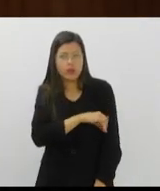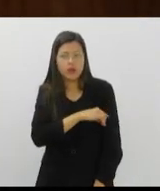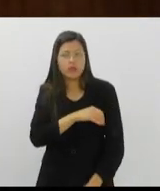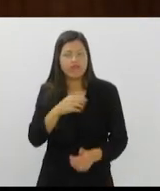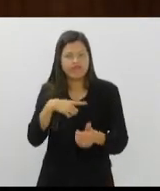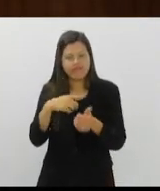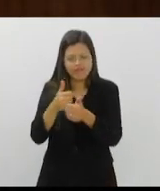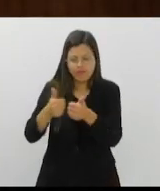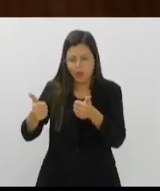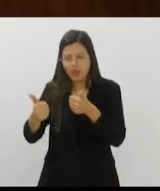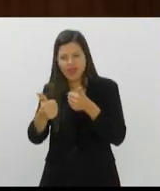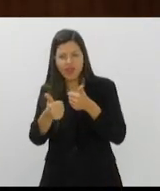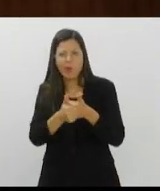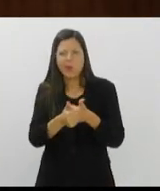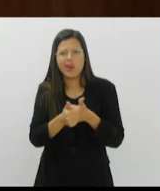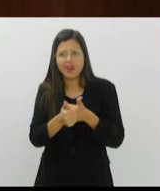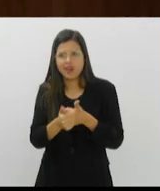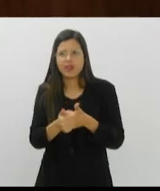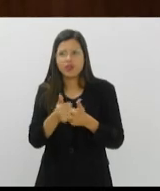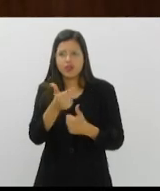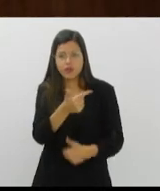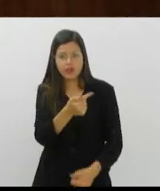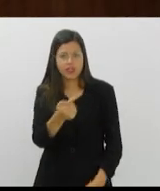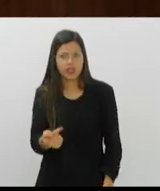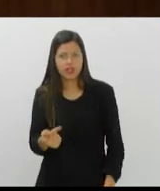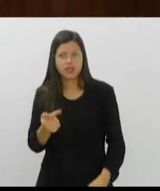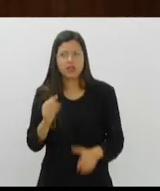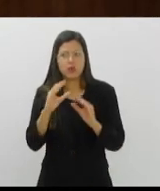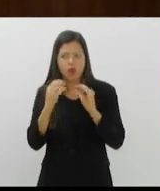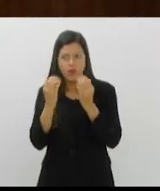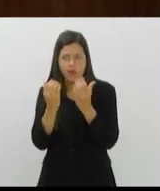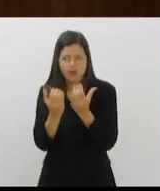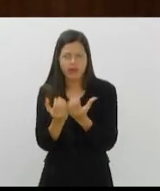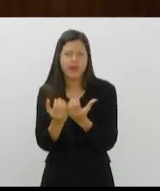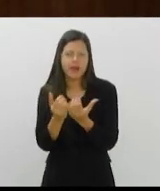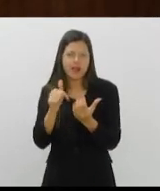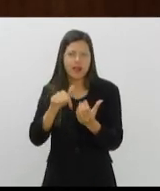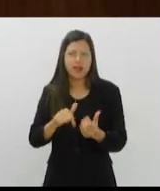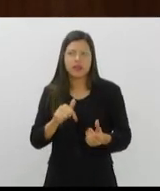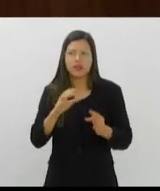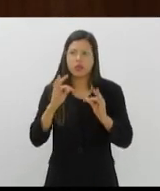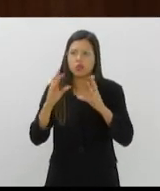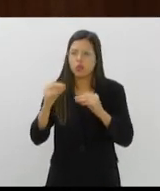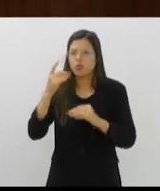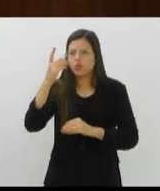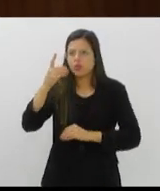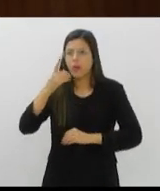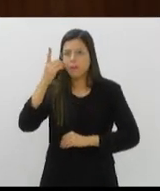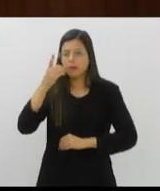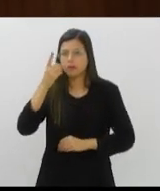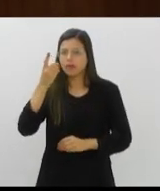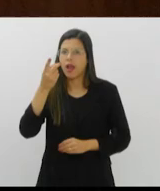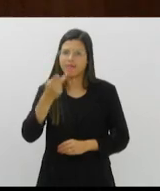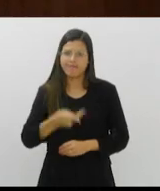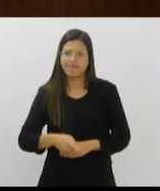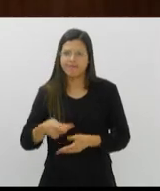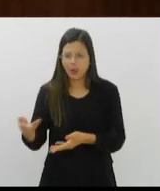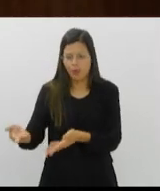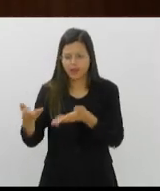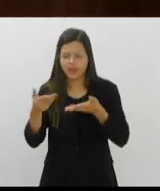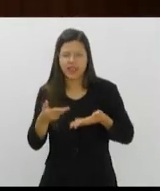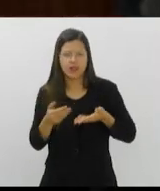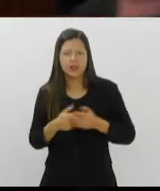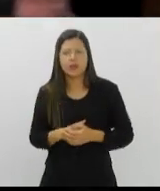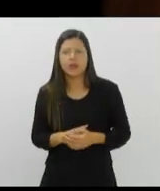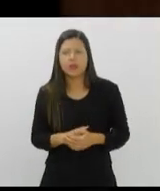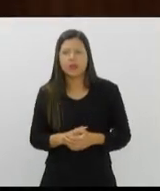receber a 27ª conferência da UNALI. E todos os deputados e deputadas dessa casa já estão convidados. Vamos